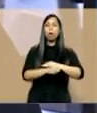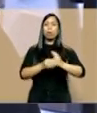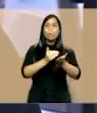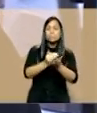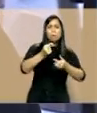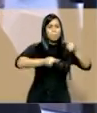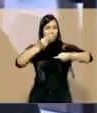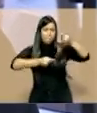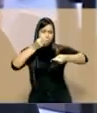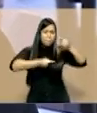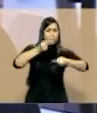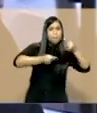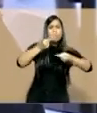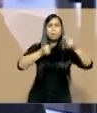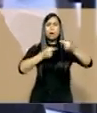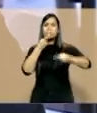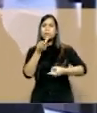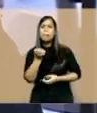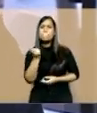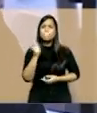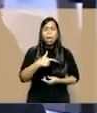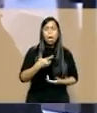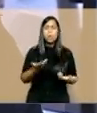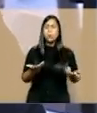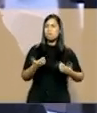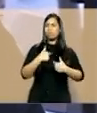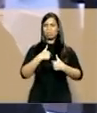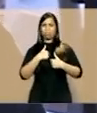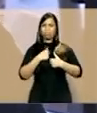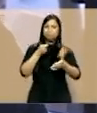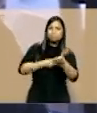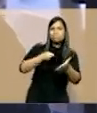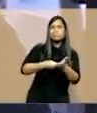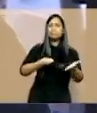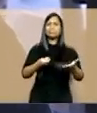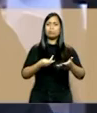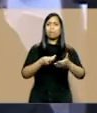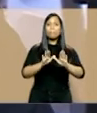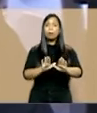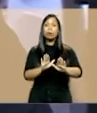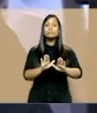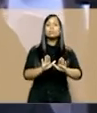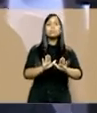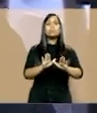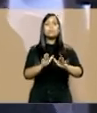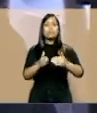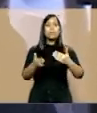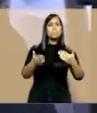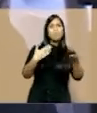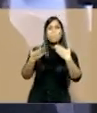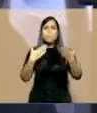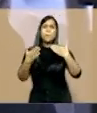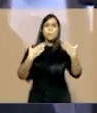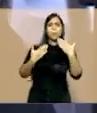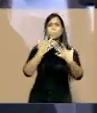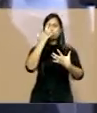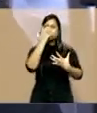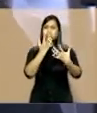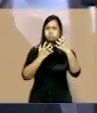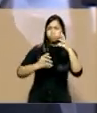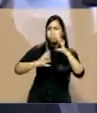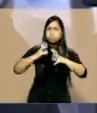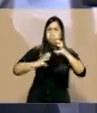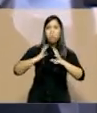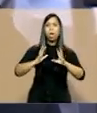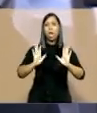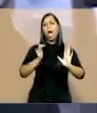discutir comigo e começou a falar mal, e aí eu comecei meio que defendendo, falando, mas foi batendo um bate-boca, foi ficando tão forte que aí eu